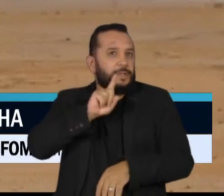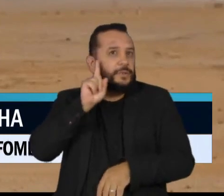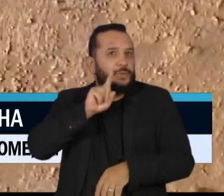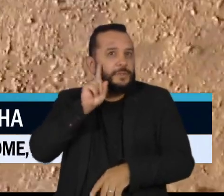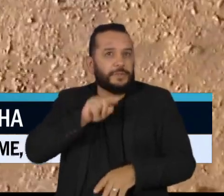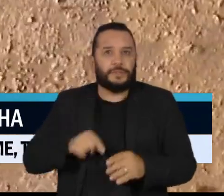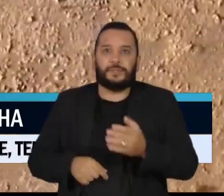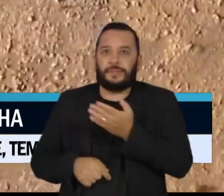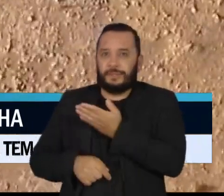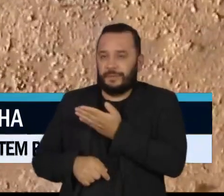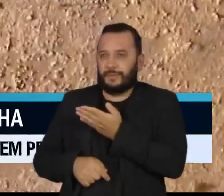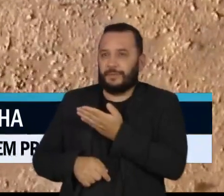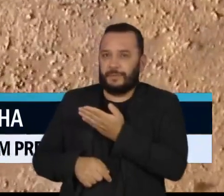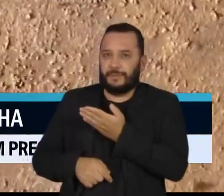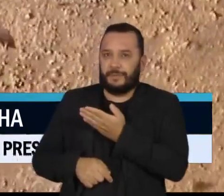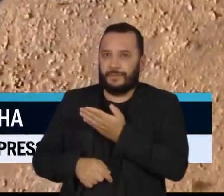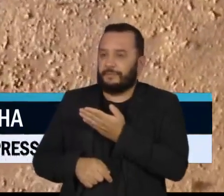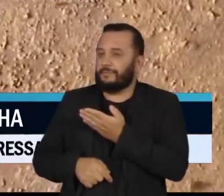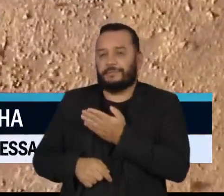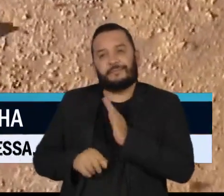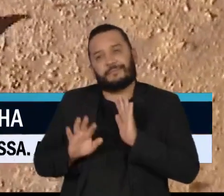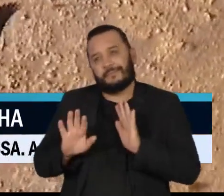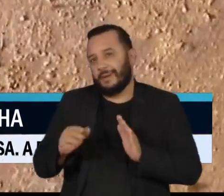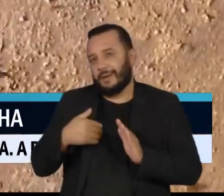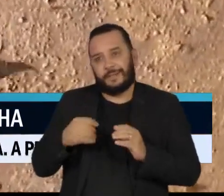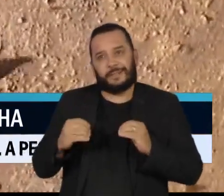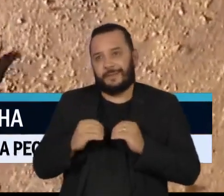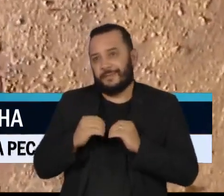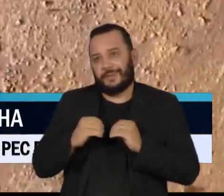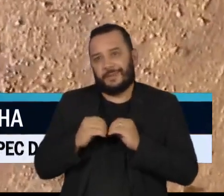confronto contra o País de Gales mas o jogo terminou empatado